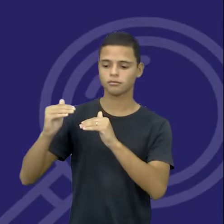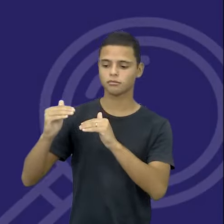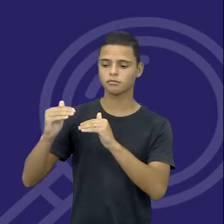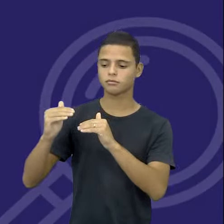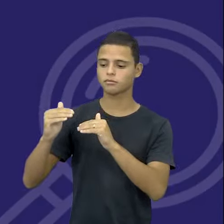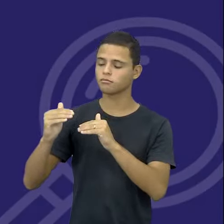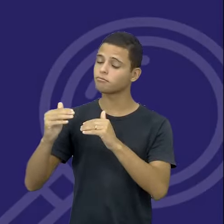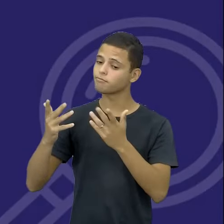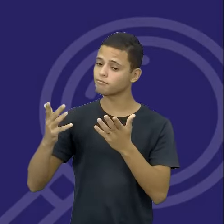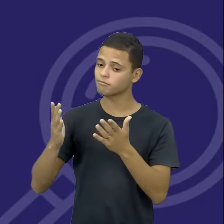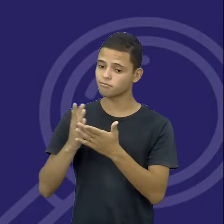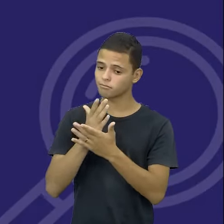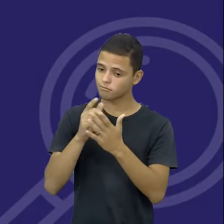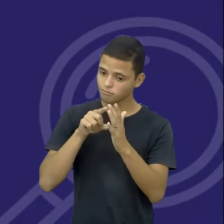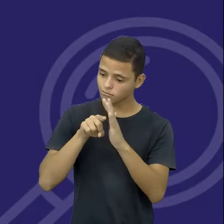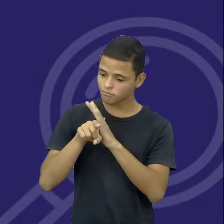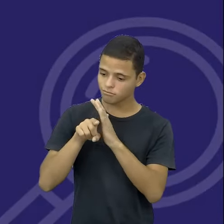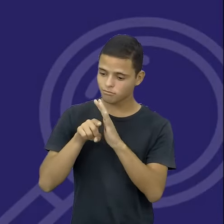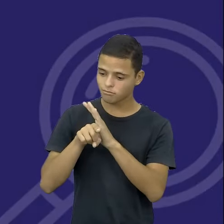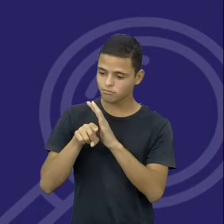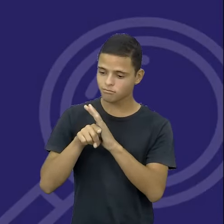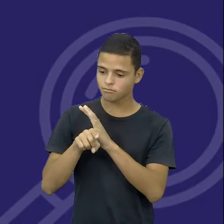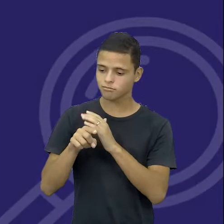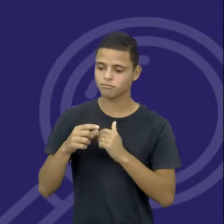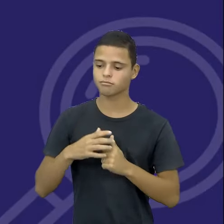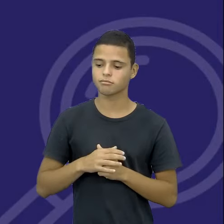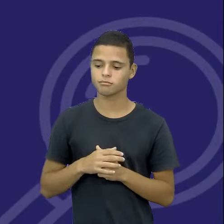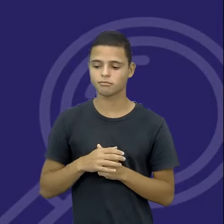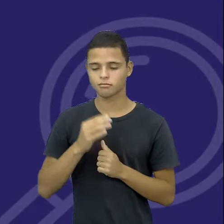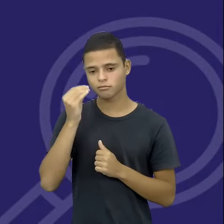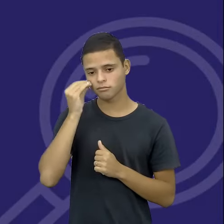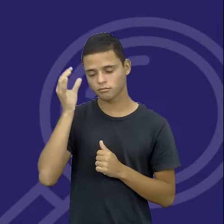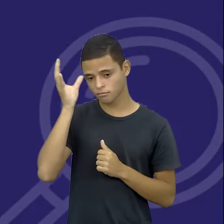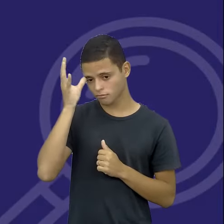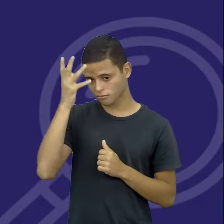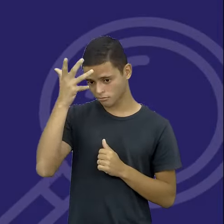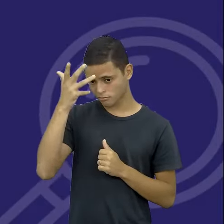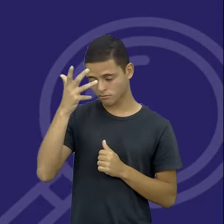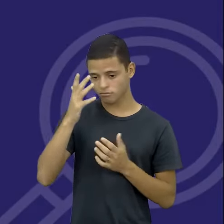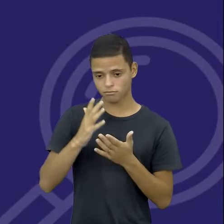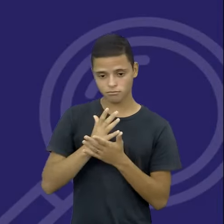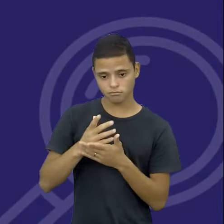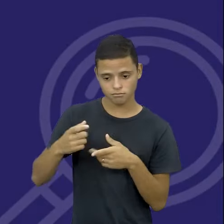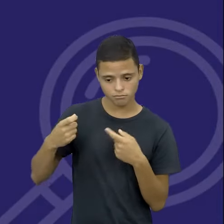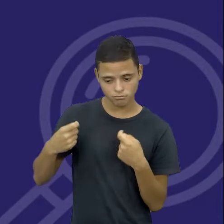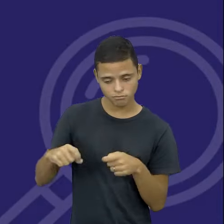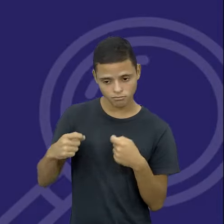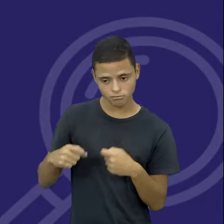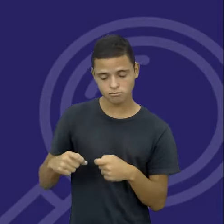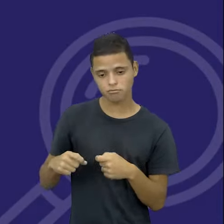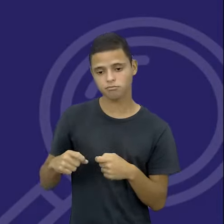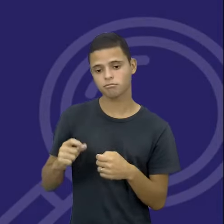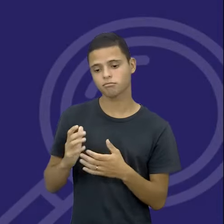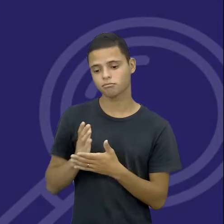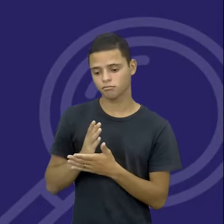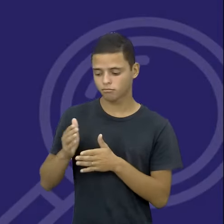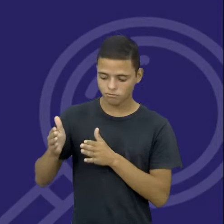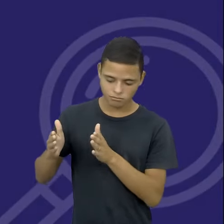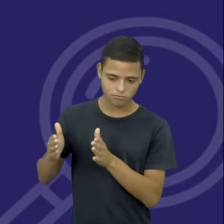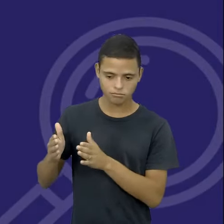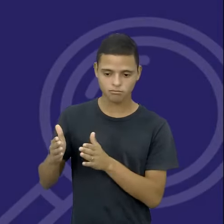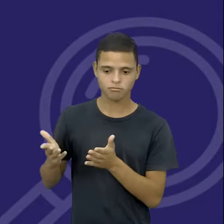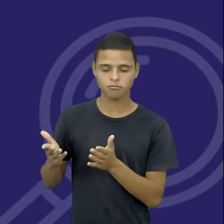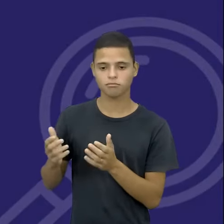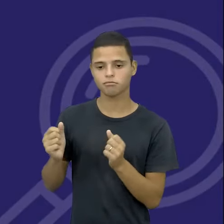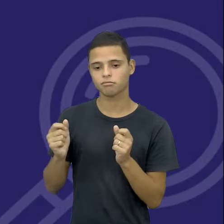foram perguntas. Foram perguntas para solucionar ali necessidades daquela determinada época.